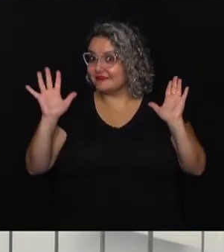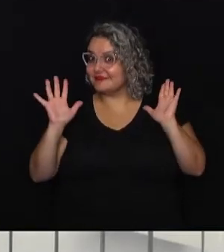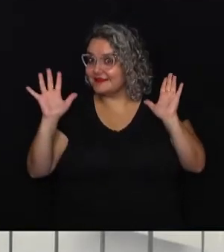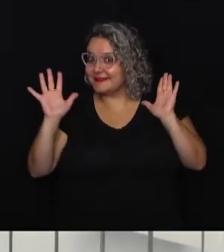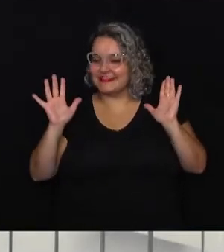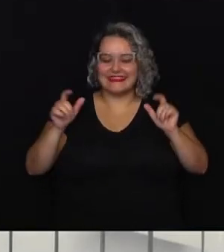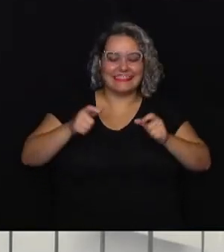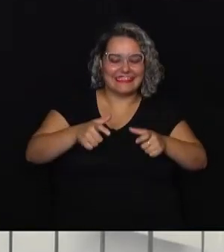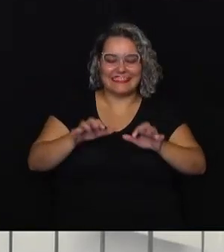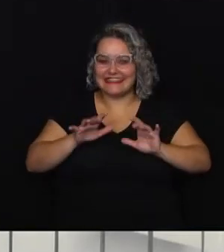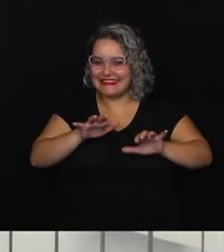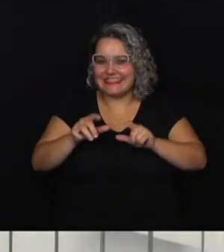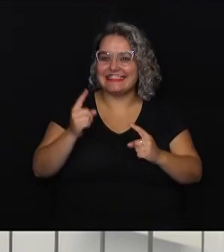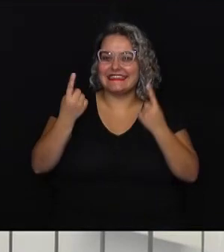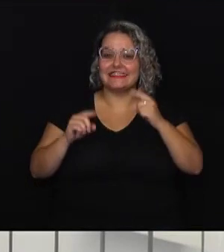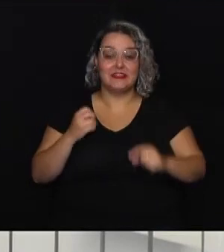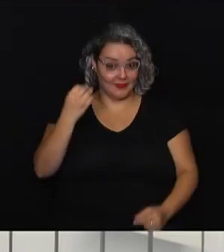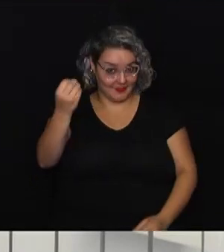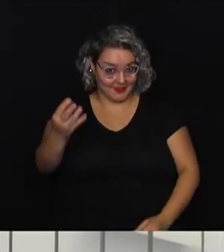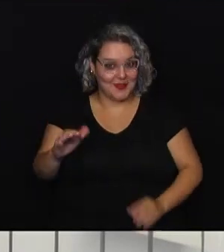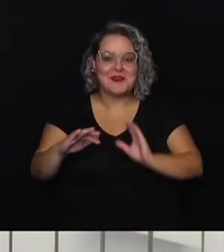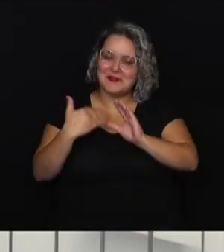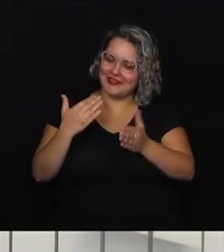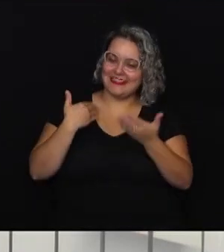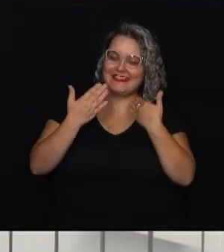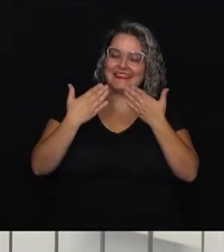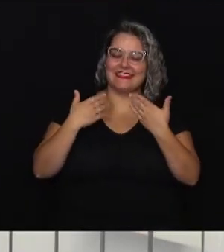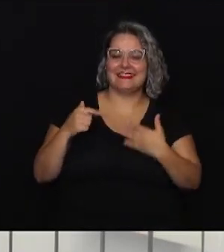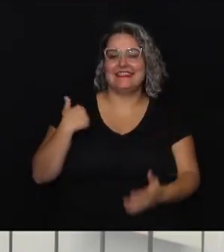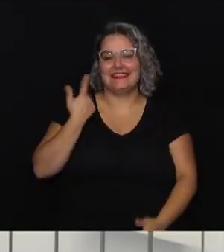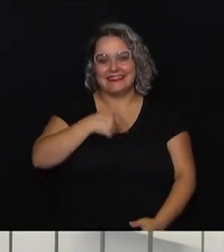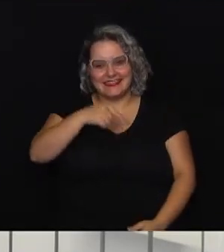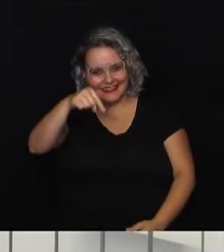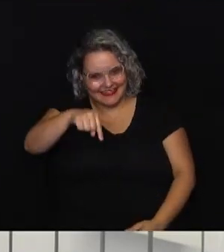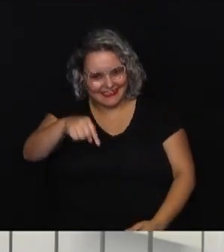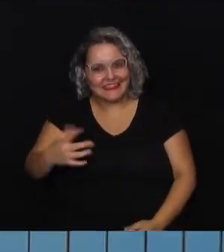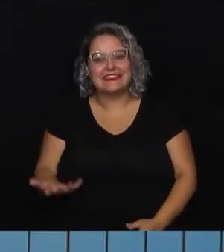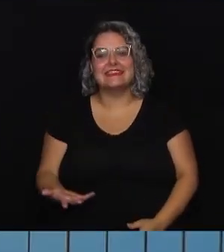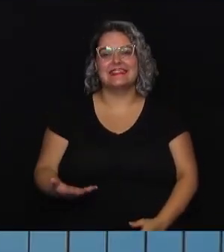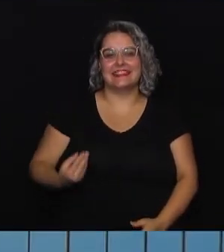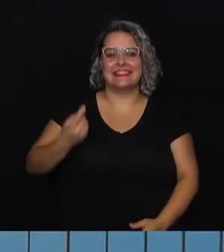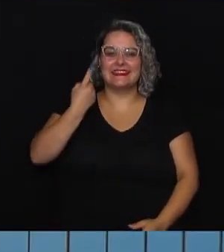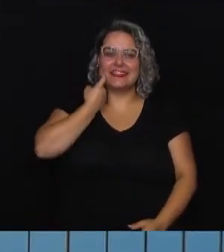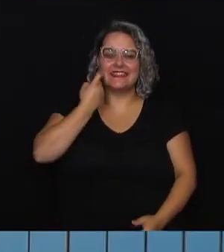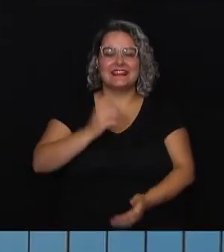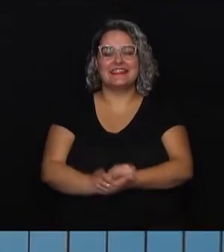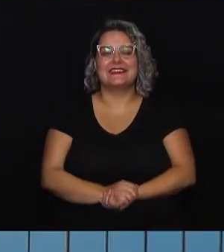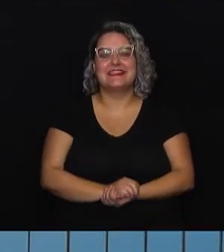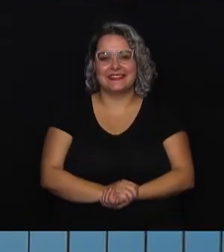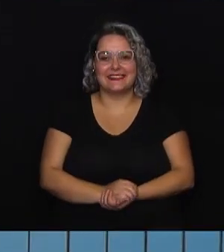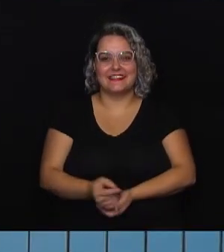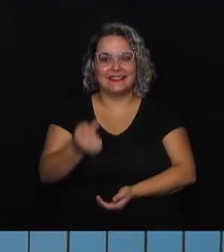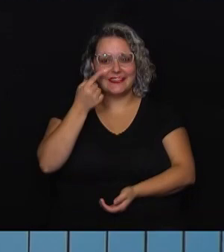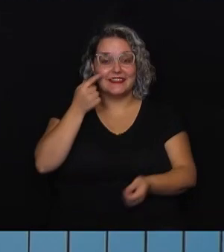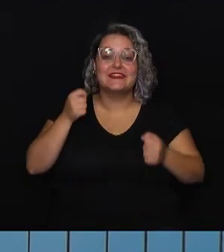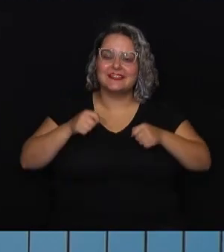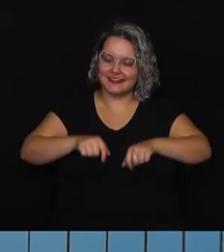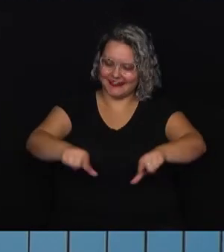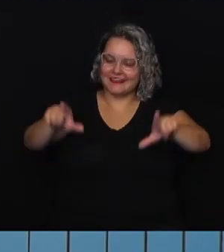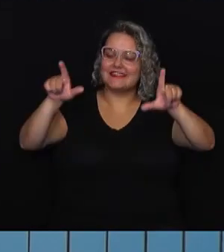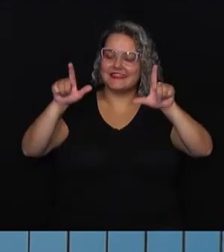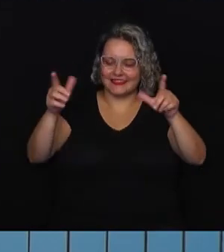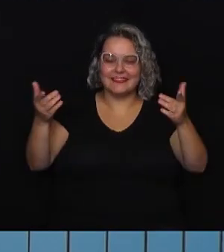Vai viajar? Manda pra gente que a gente conversa ao vivo nesta sexta-feira. Confira a partir de agora